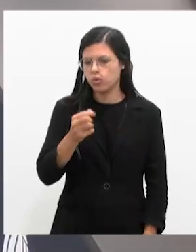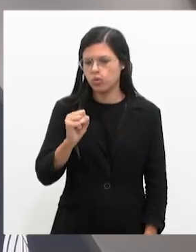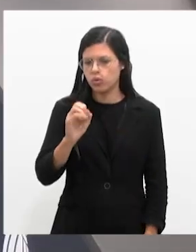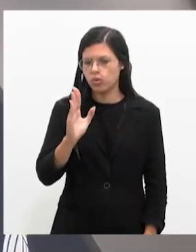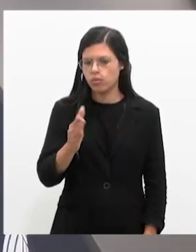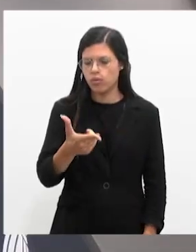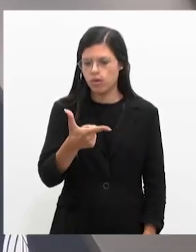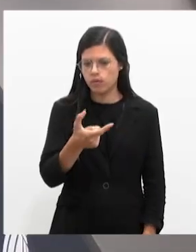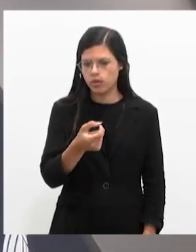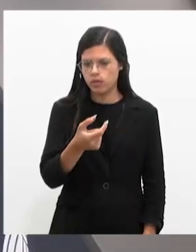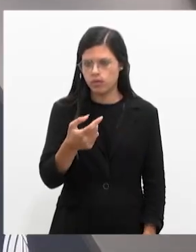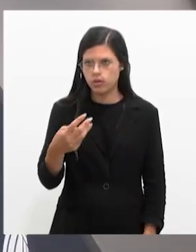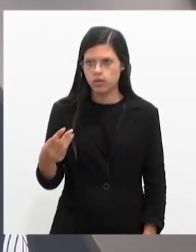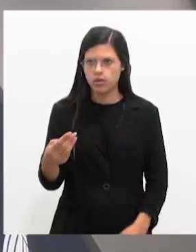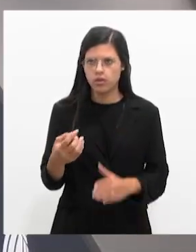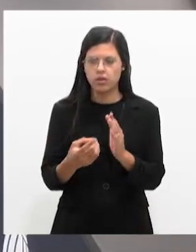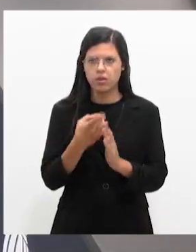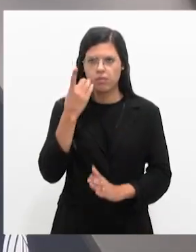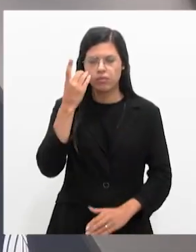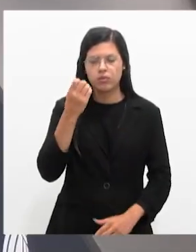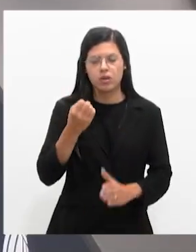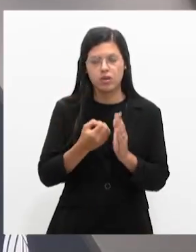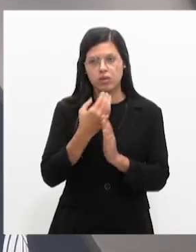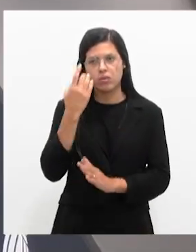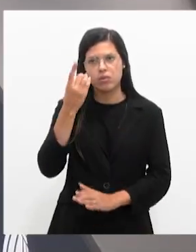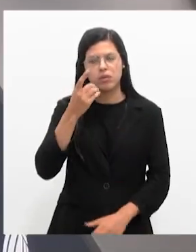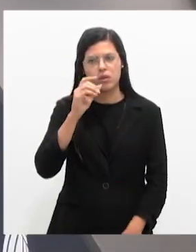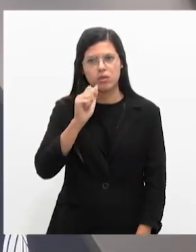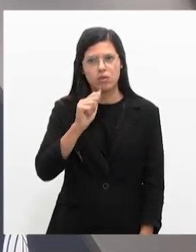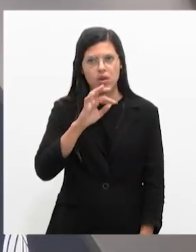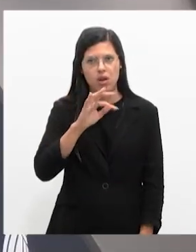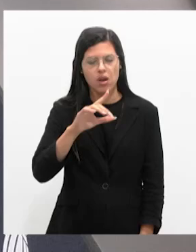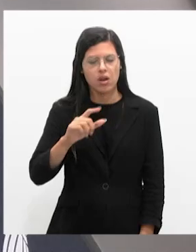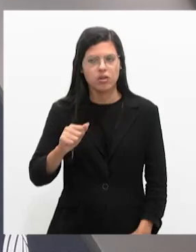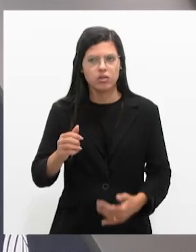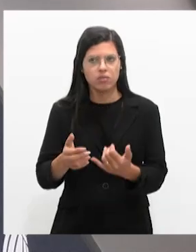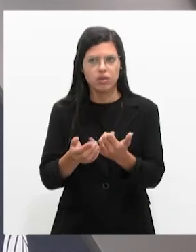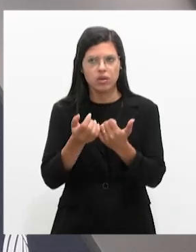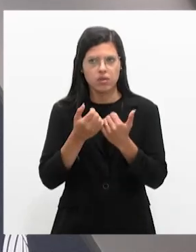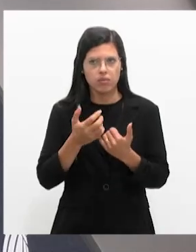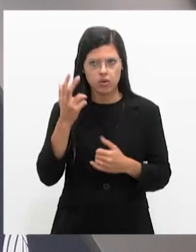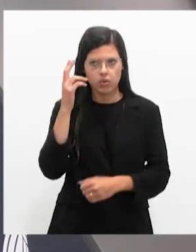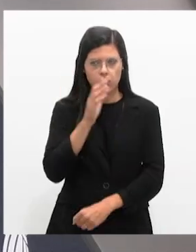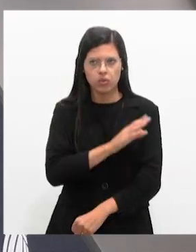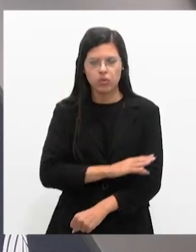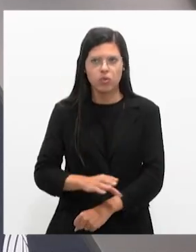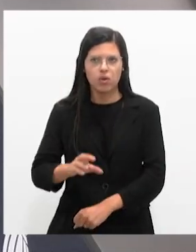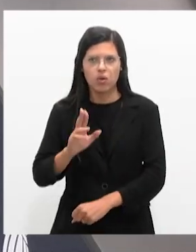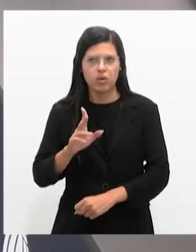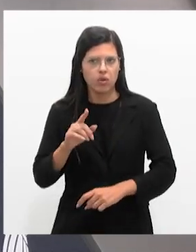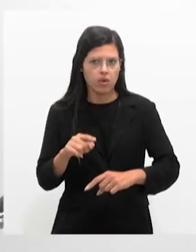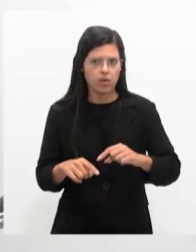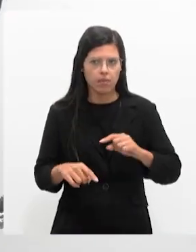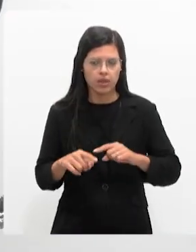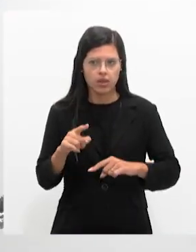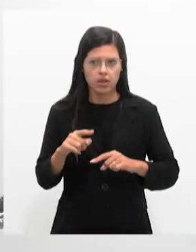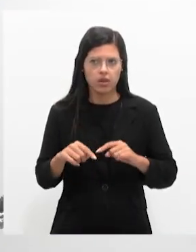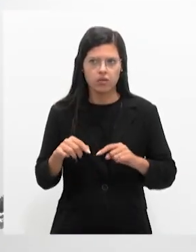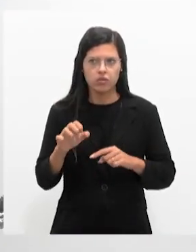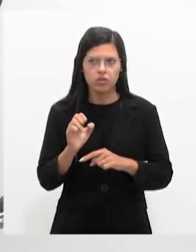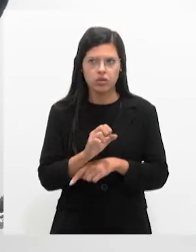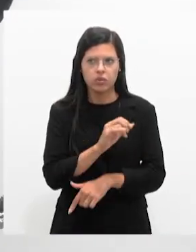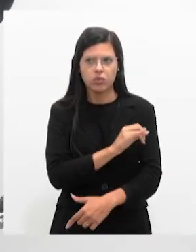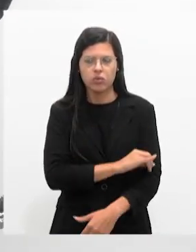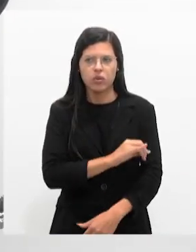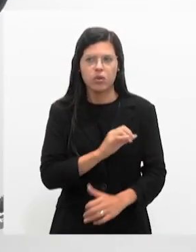de 2023, do deputado Átila Nunes, que declara patrimônio cultural de natureza imaterial do Estado do Rio de Janeiro o evento